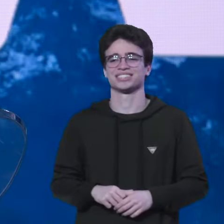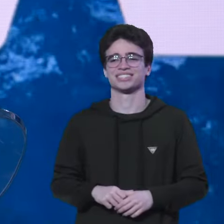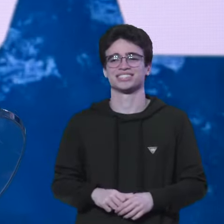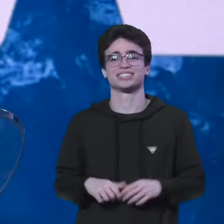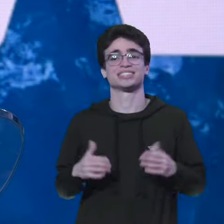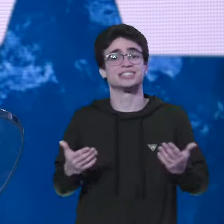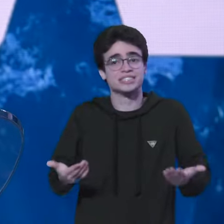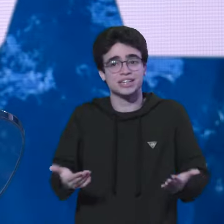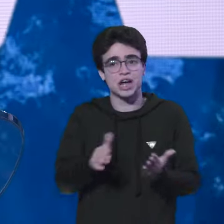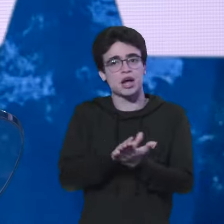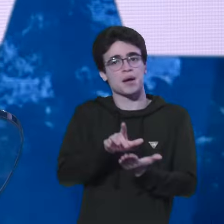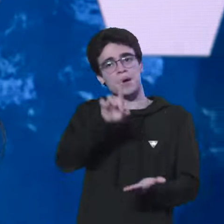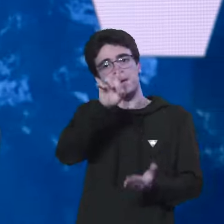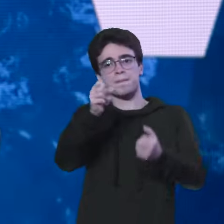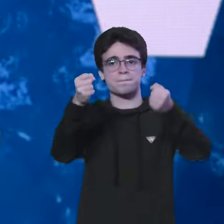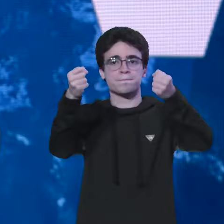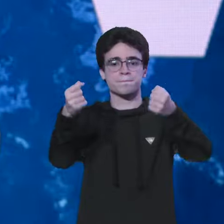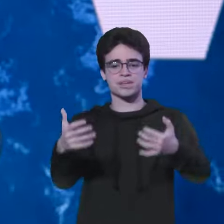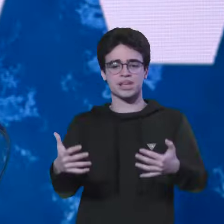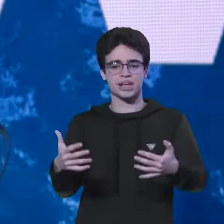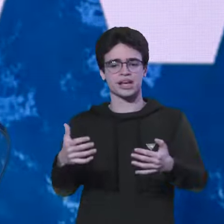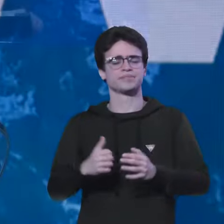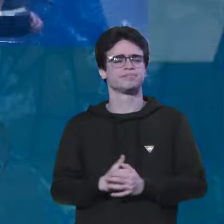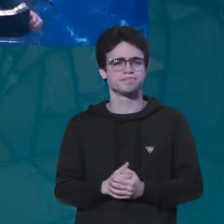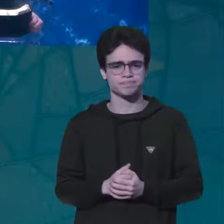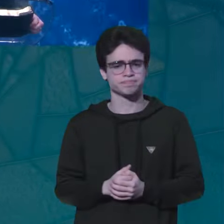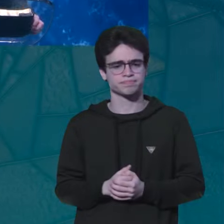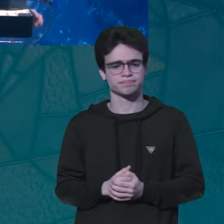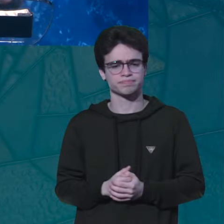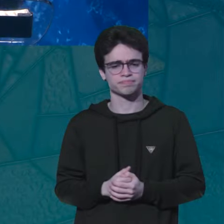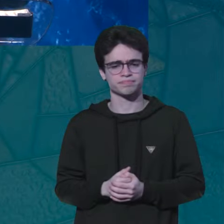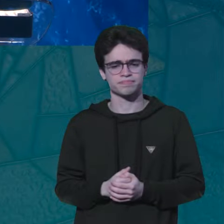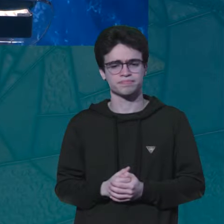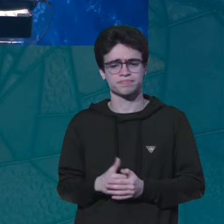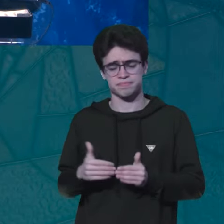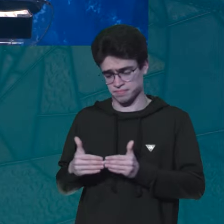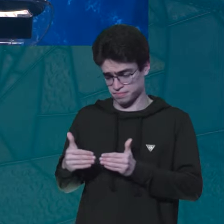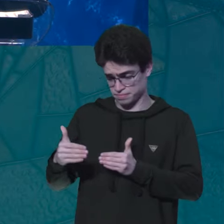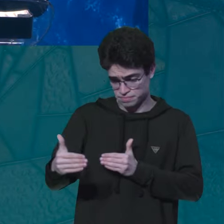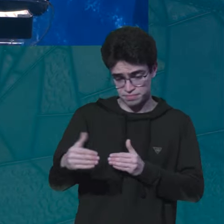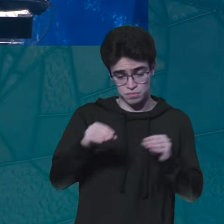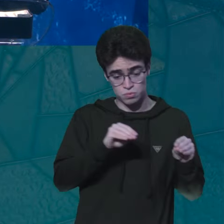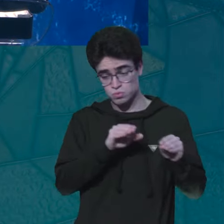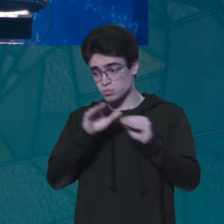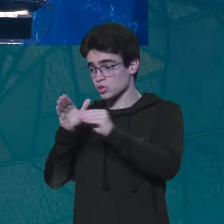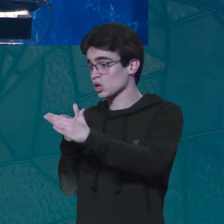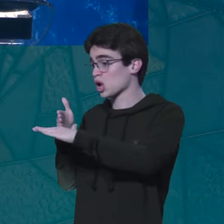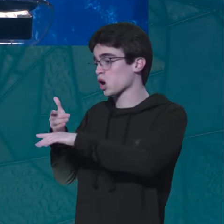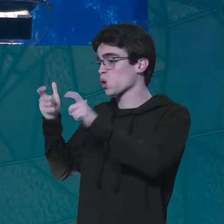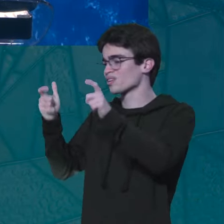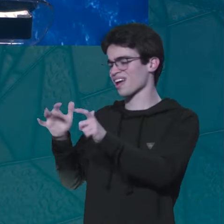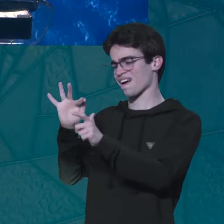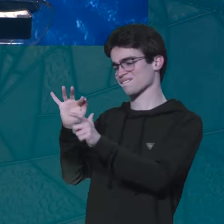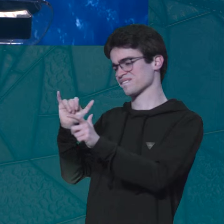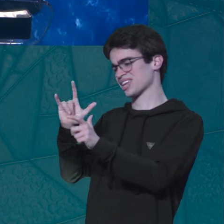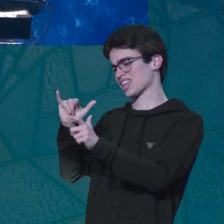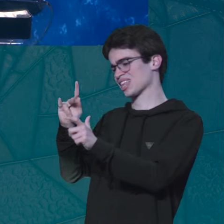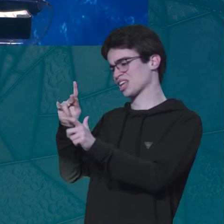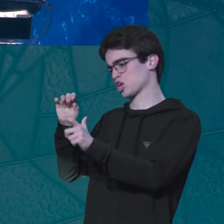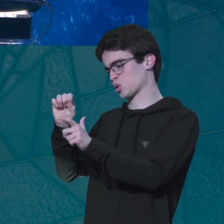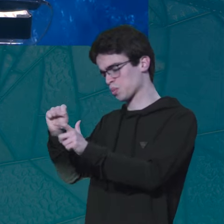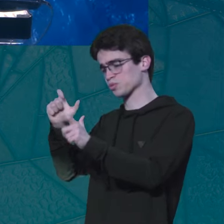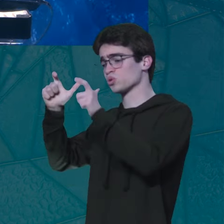A palavra de Deus diz assim: dali partimos para Filipos, na Macedônia, que é a colônia